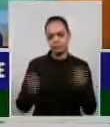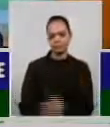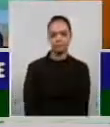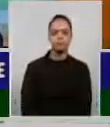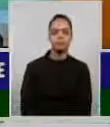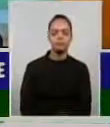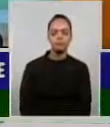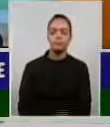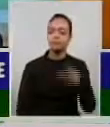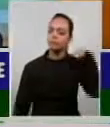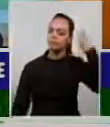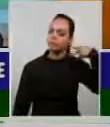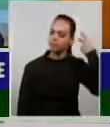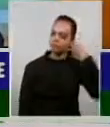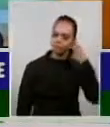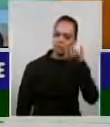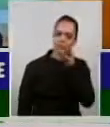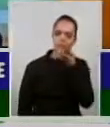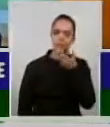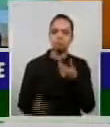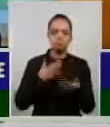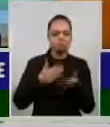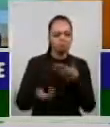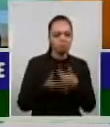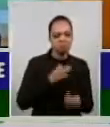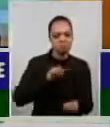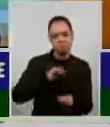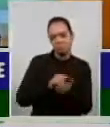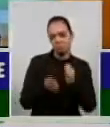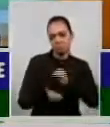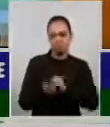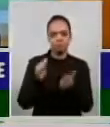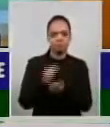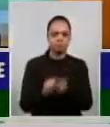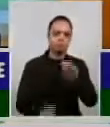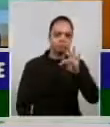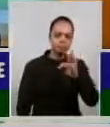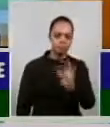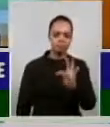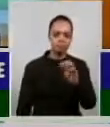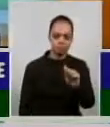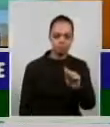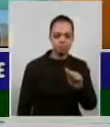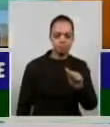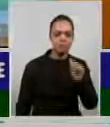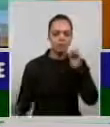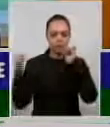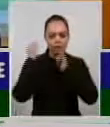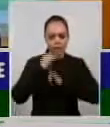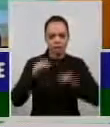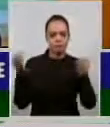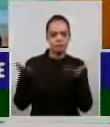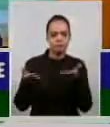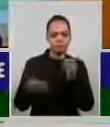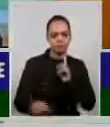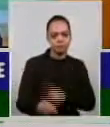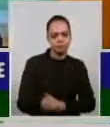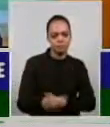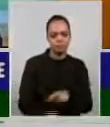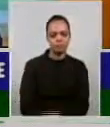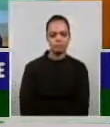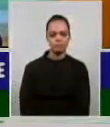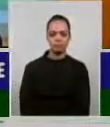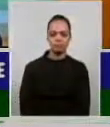os vereadores que queiram promover alguma retificação na ata, que se pronuncie nesse momento.